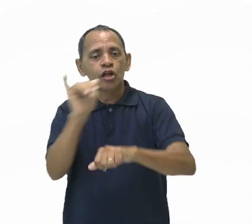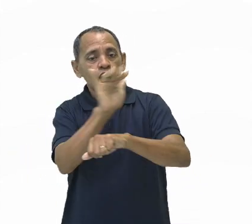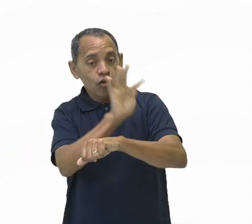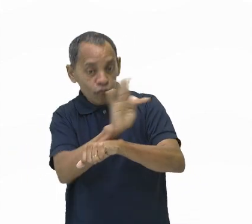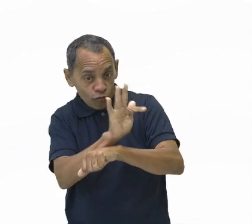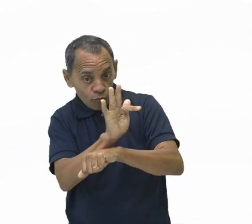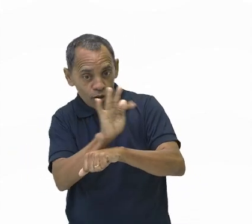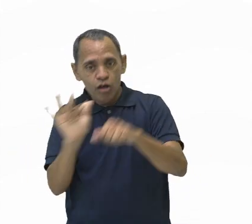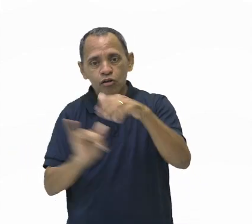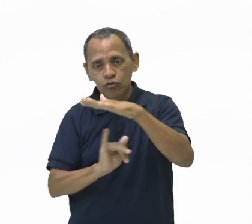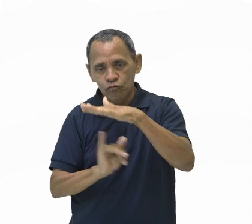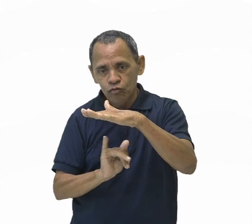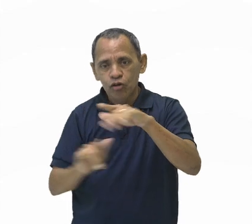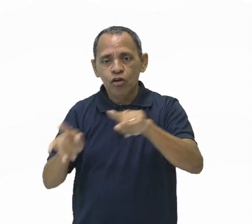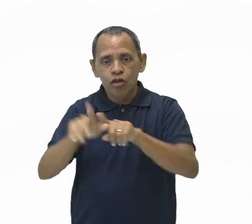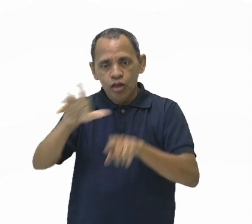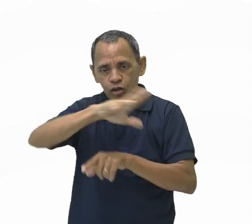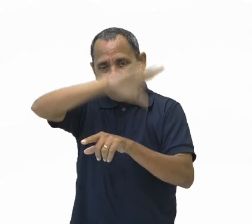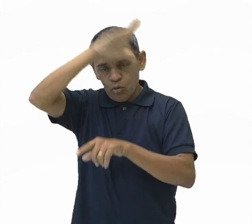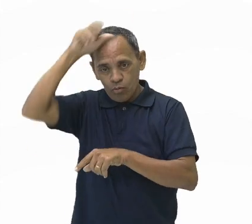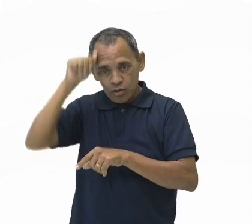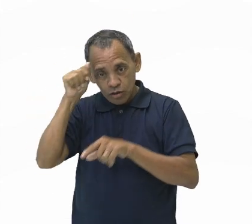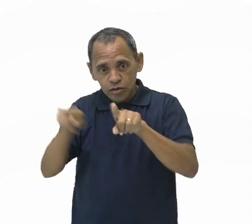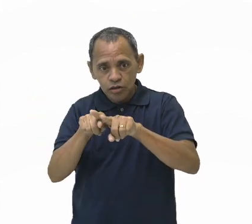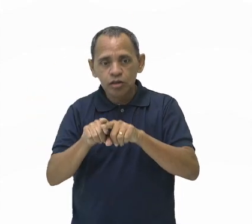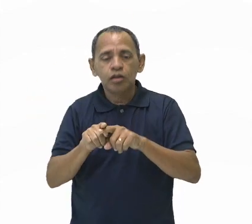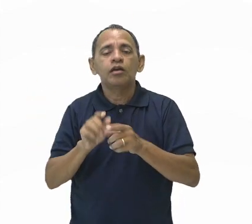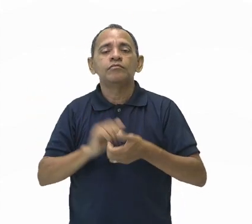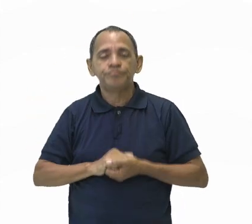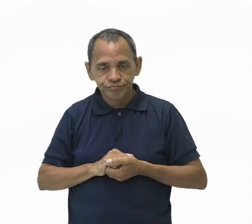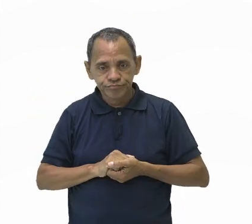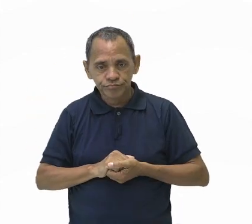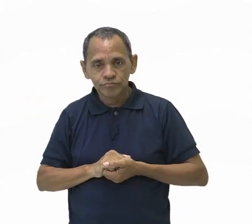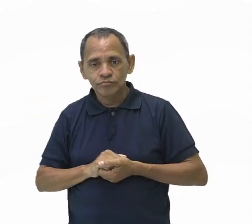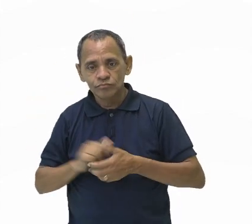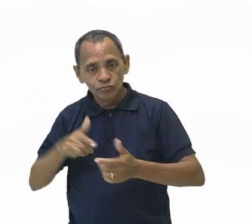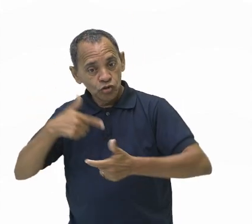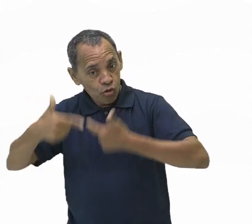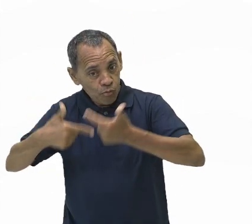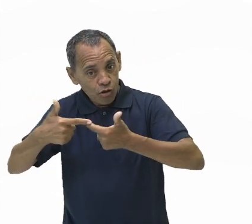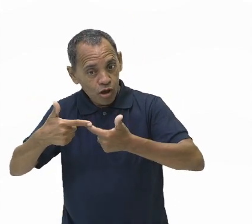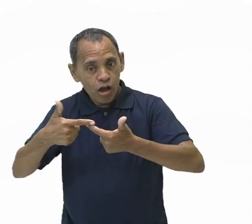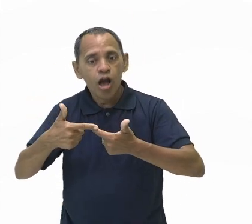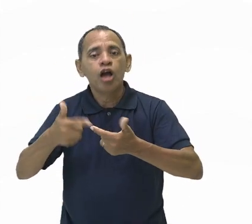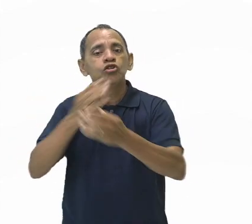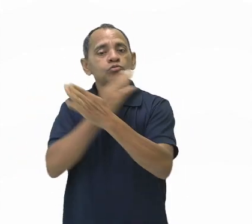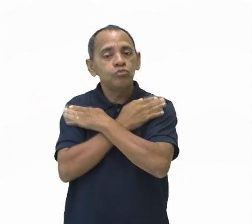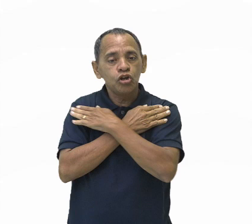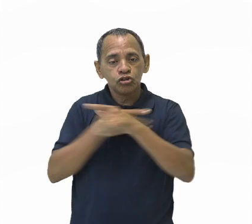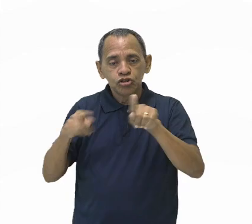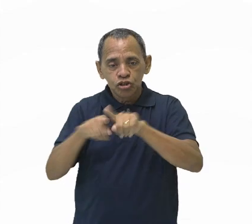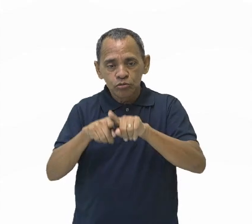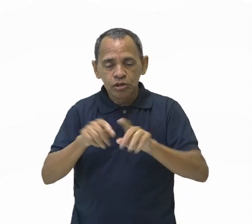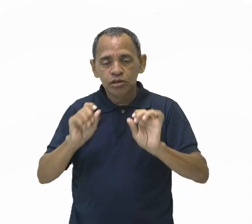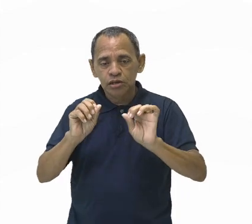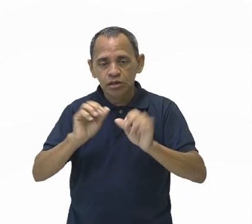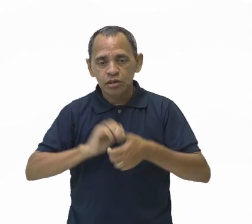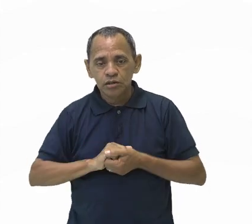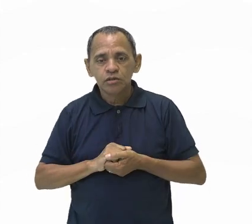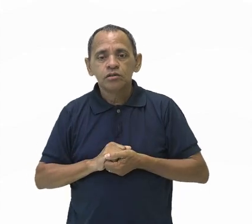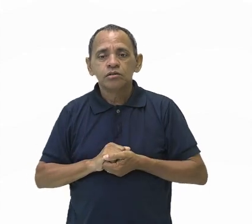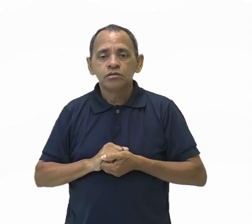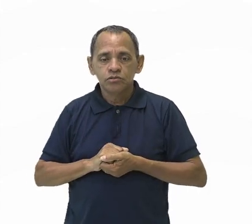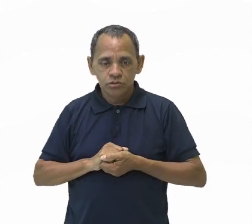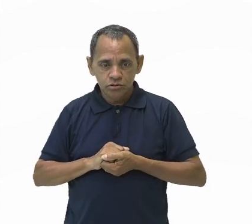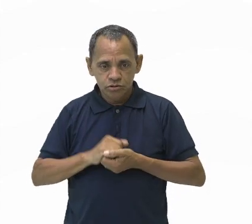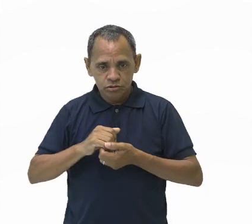no Amazonas, emprego, subemprego e desemprego, economia verde, empreendedorismo, inovação e